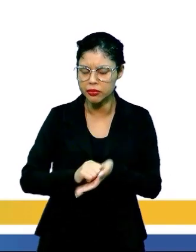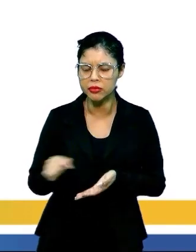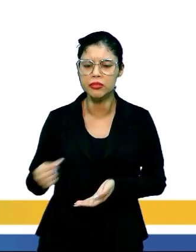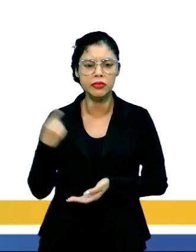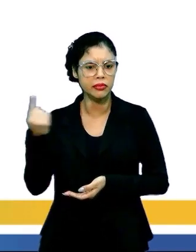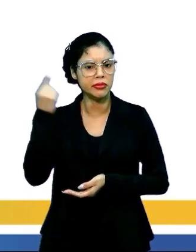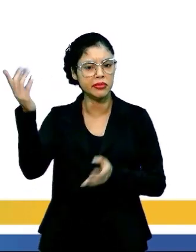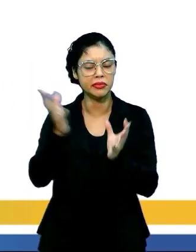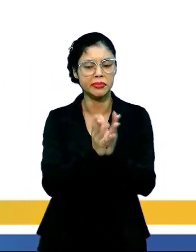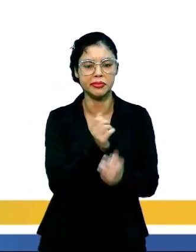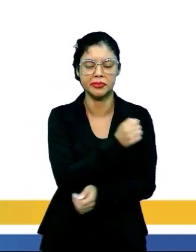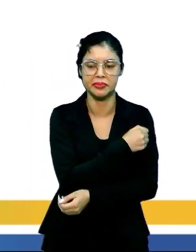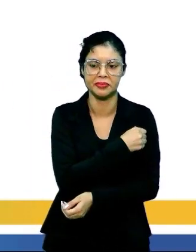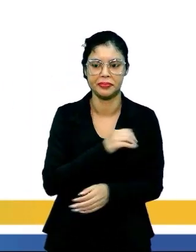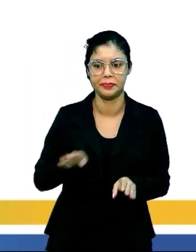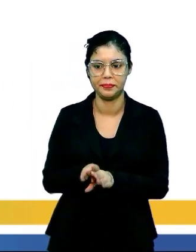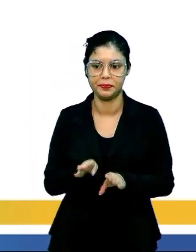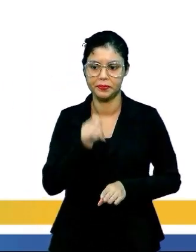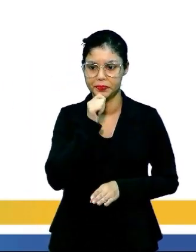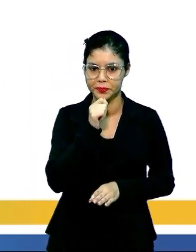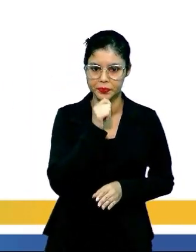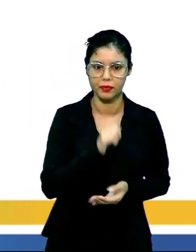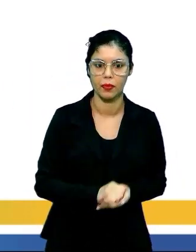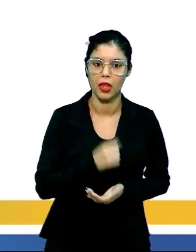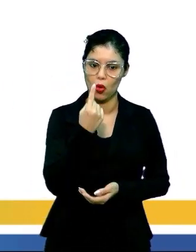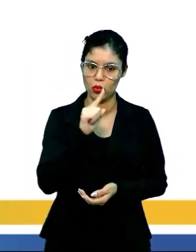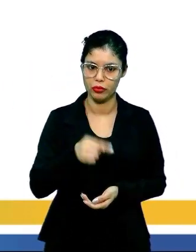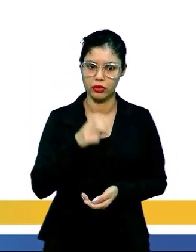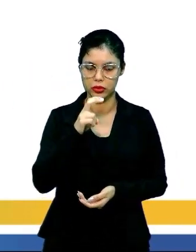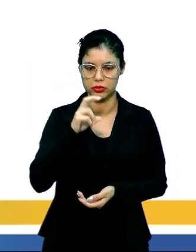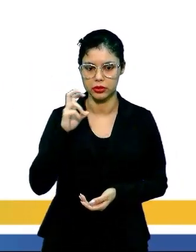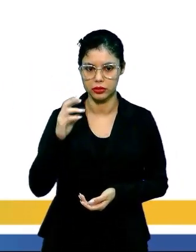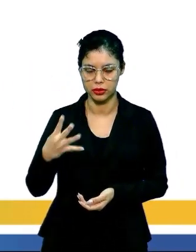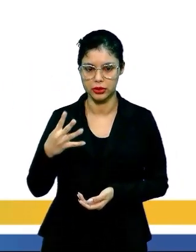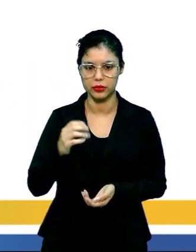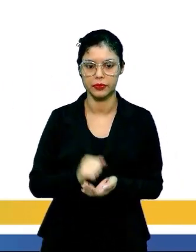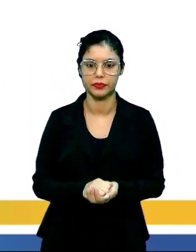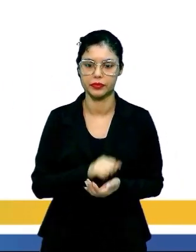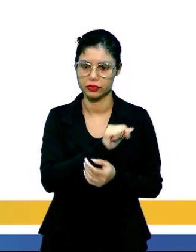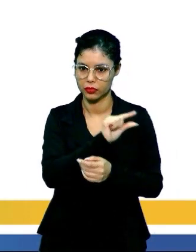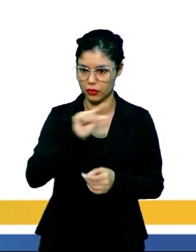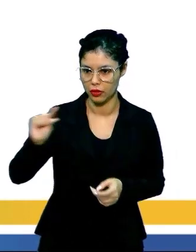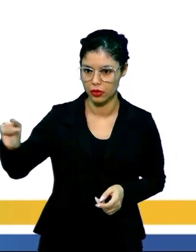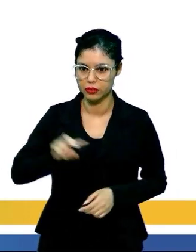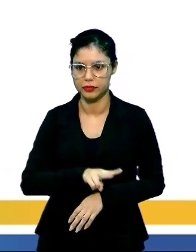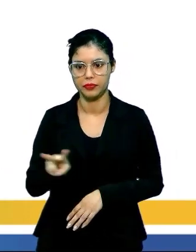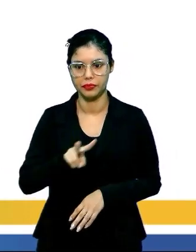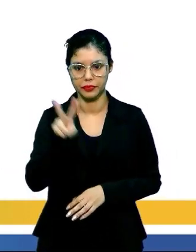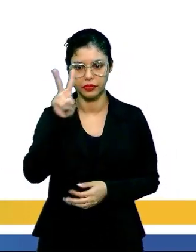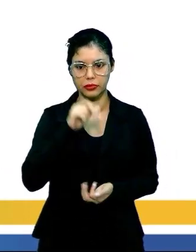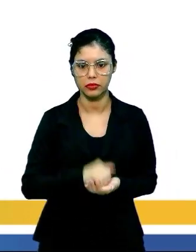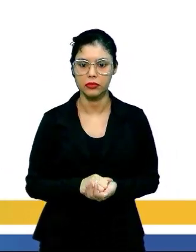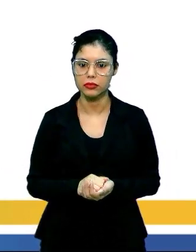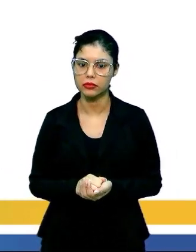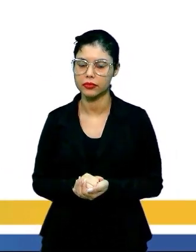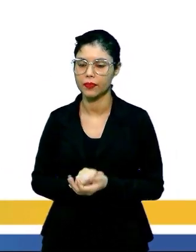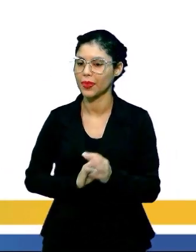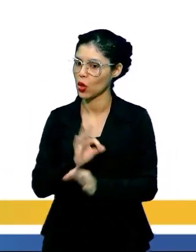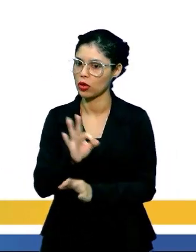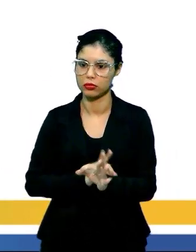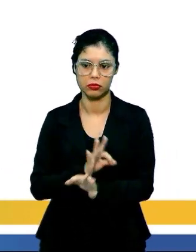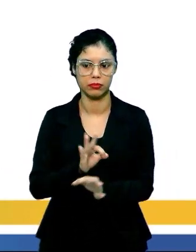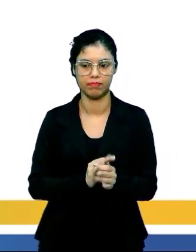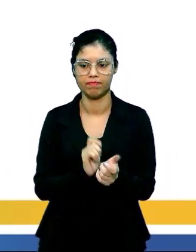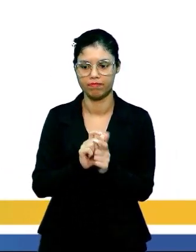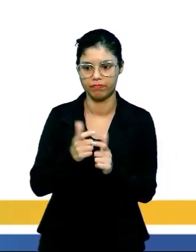altura de um grupo de alunos. Considere esses valores aqui, ó. Tá? Perceba que eu tenho as alturas, mas elas não estão